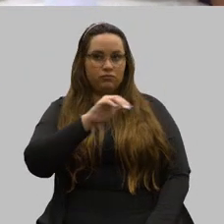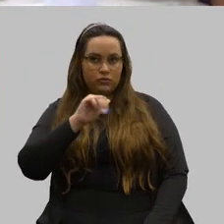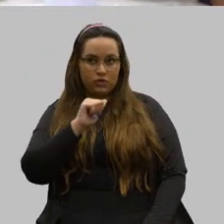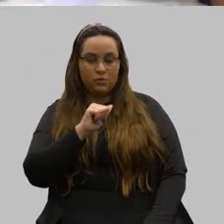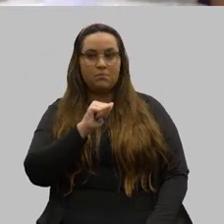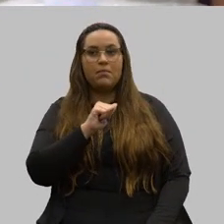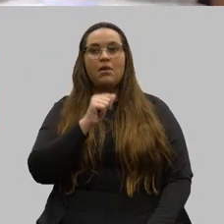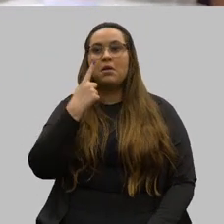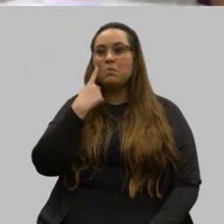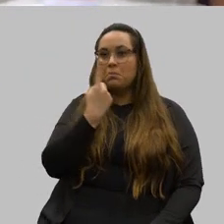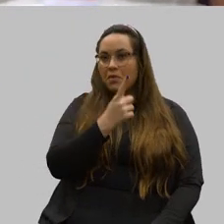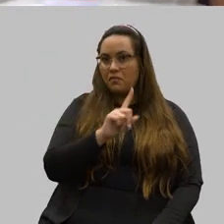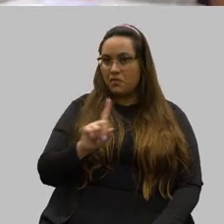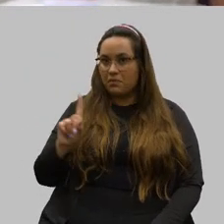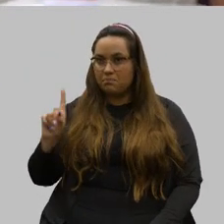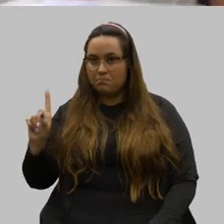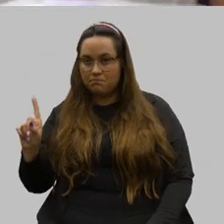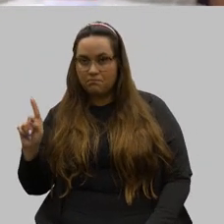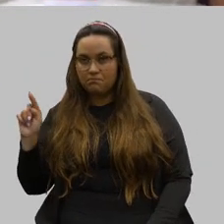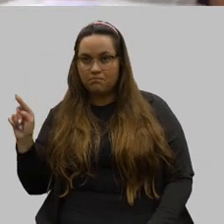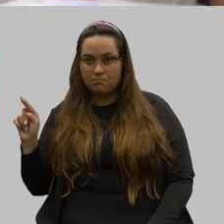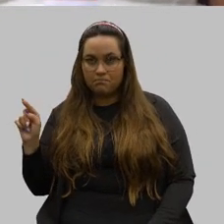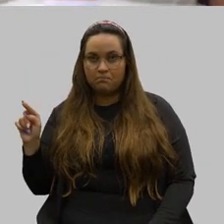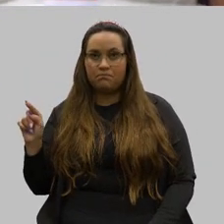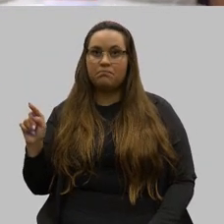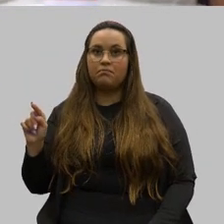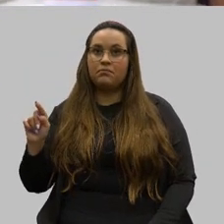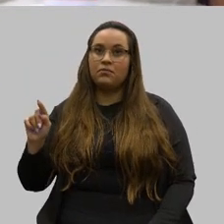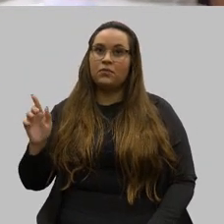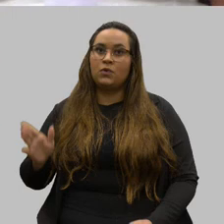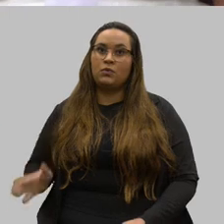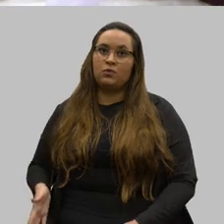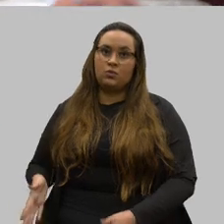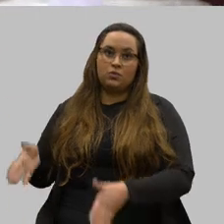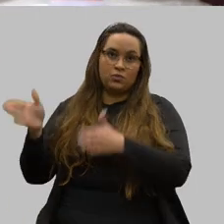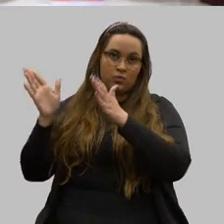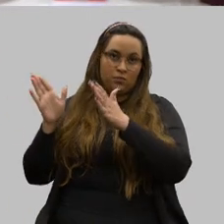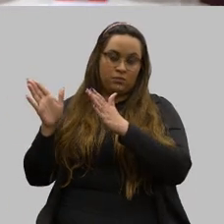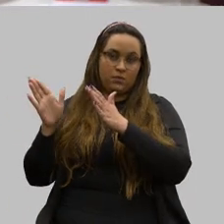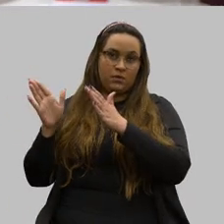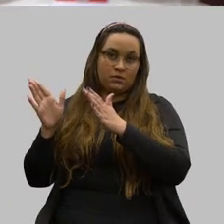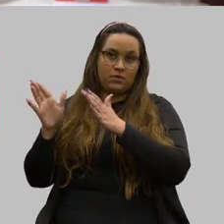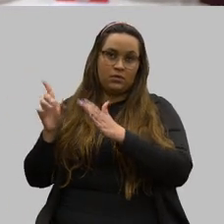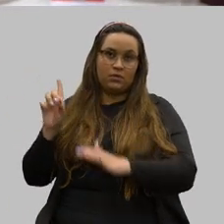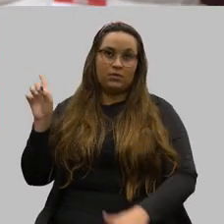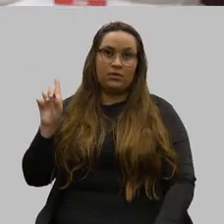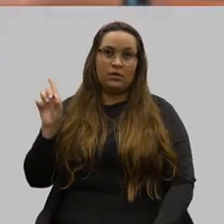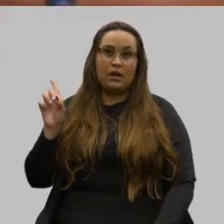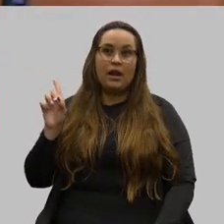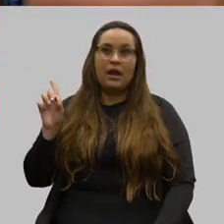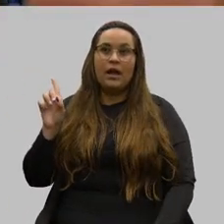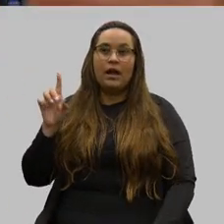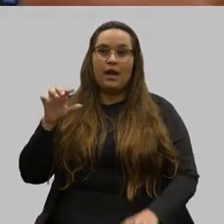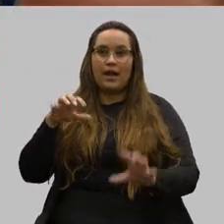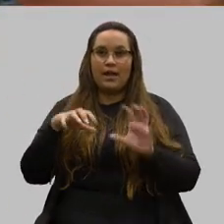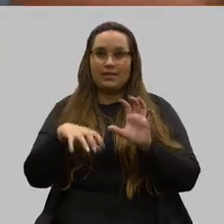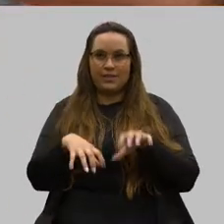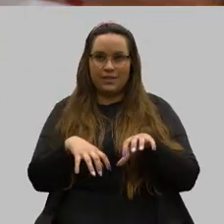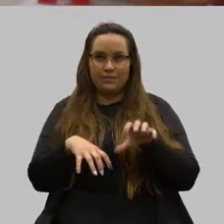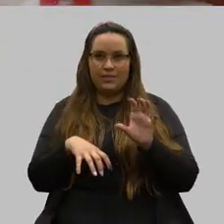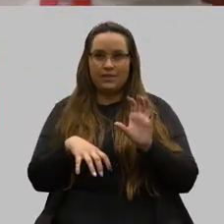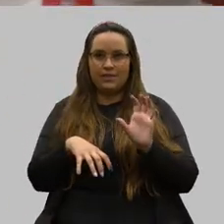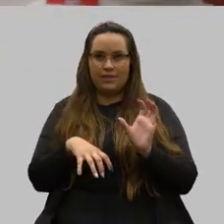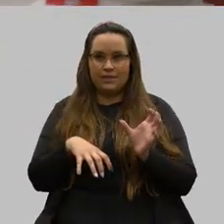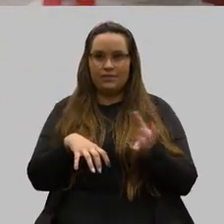aquela situação lá do do prédio lá da da cidade administrativa daqueles dois eh